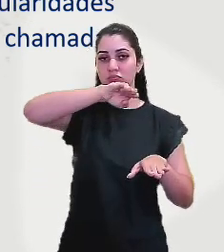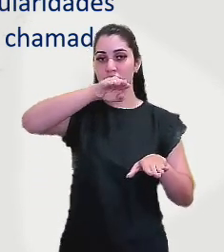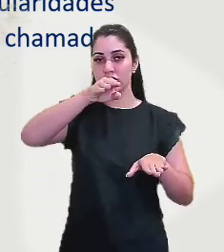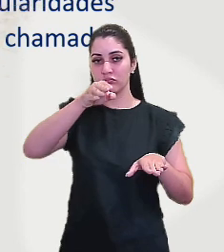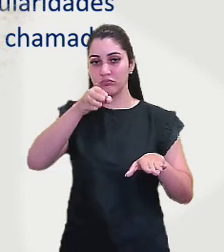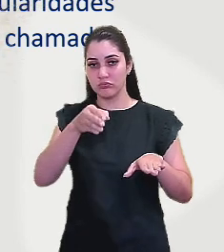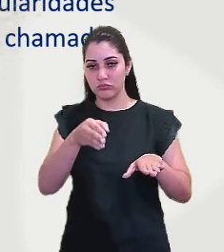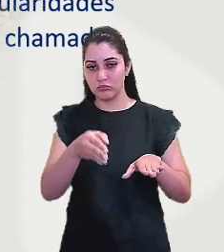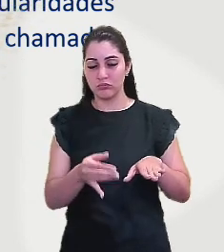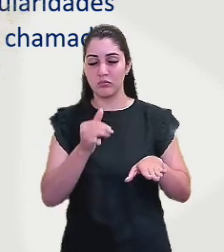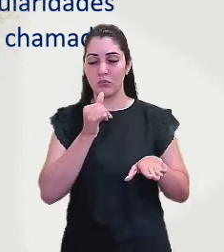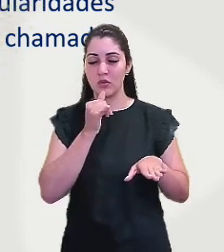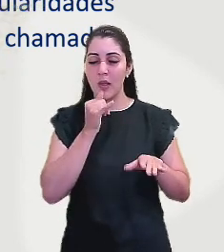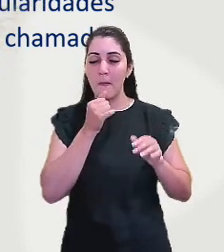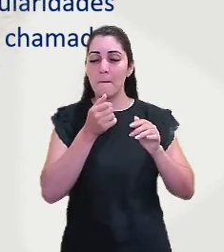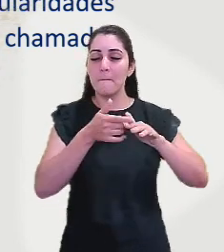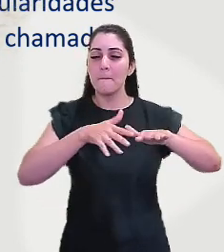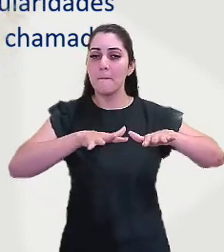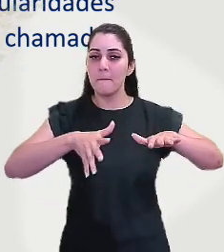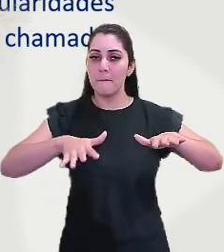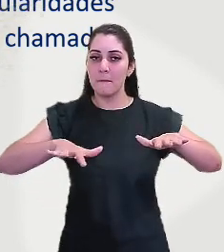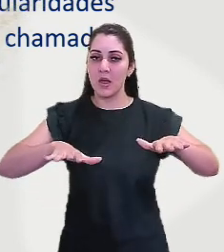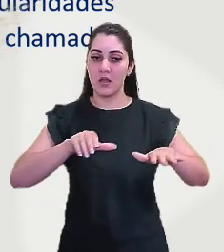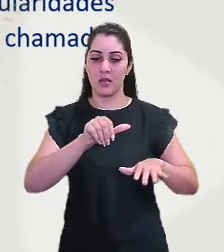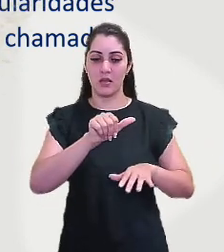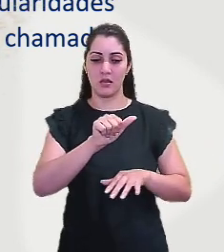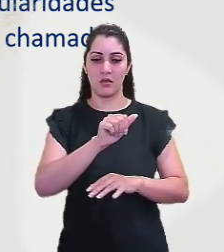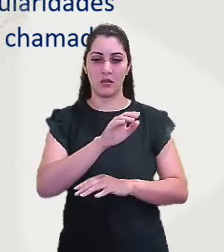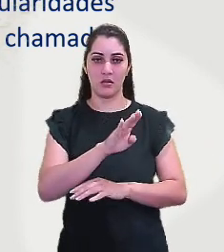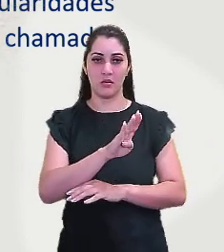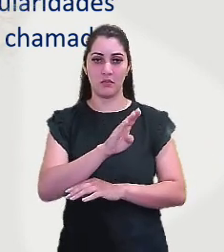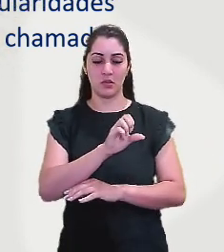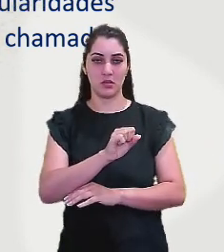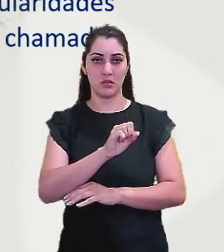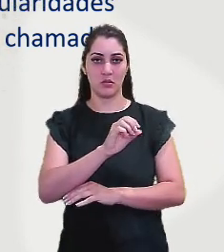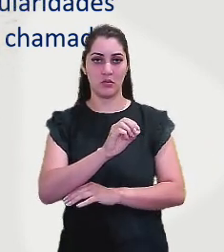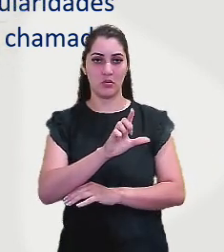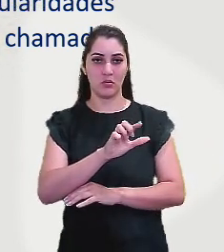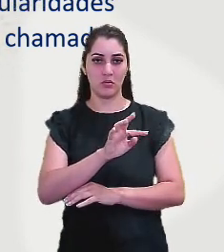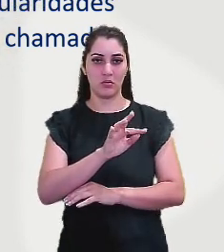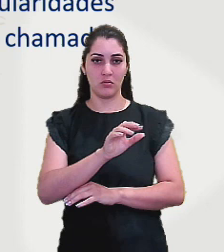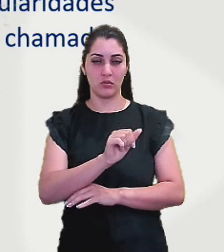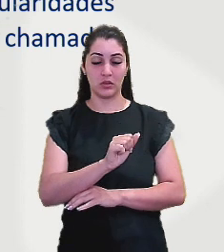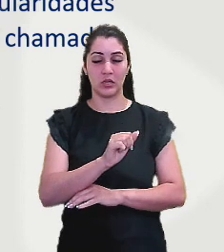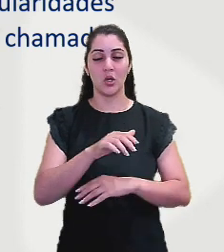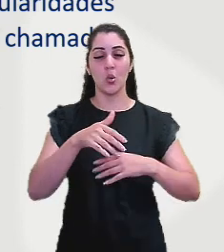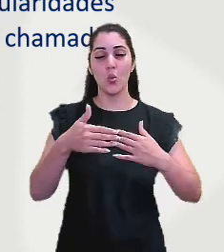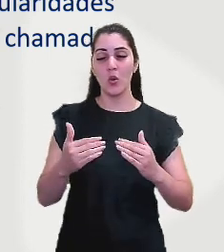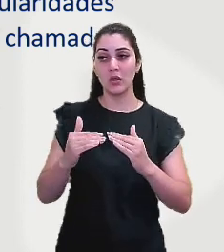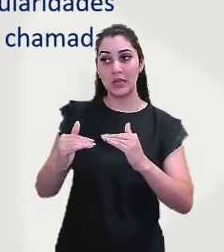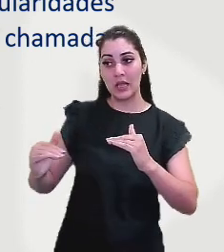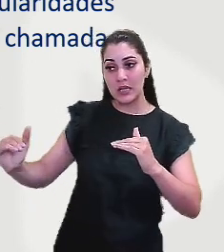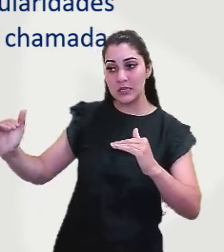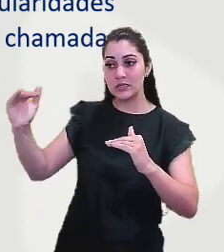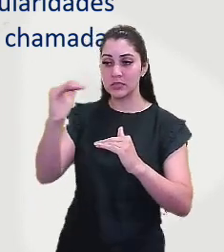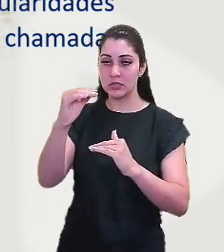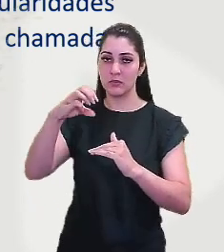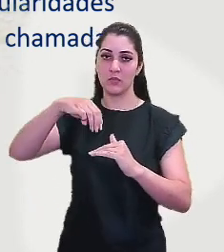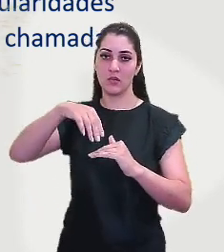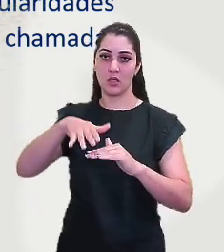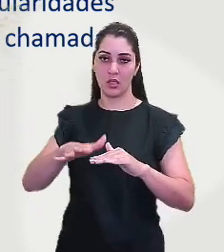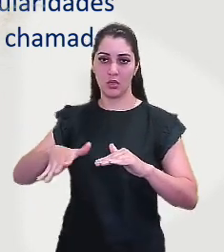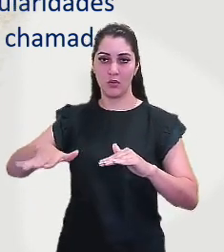abaixo do nível do mar, e depressões relativas, quando estão acima do nível do mar, porém